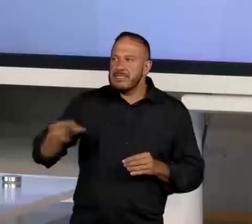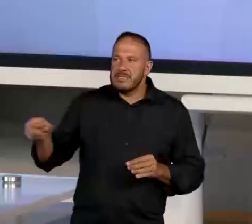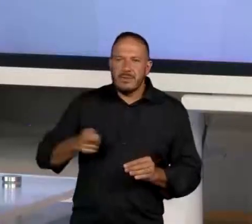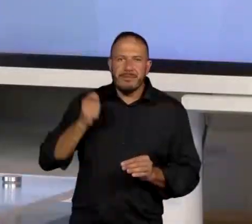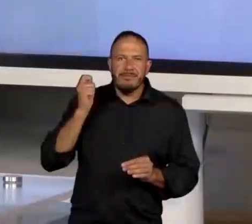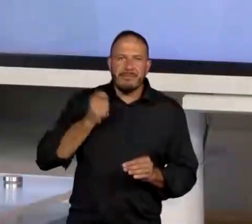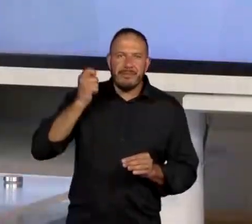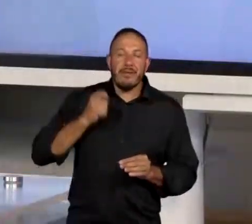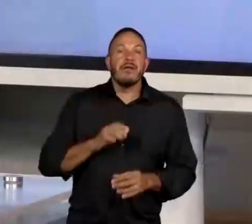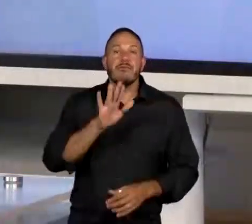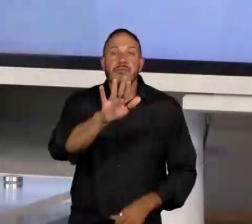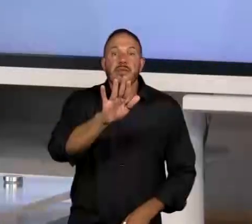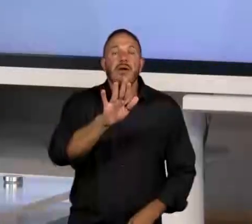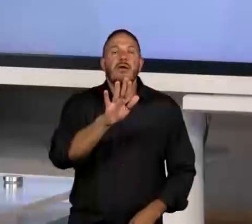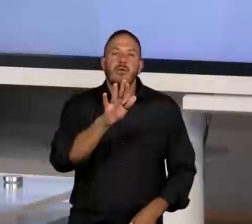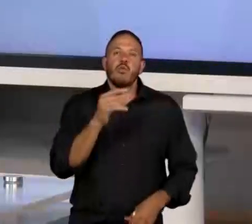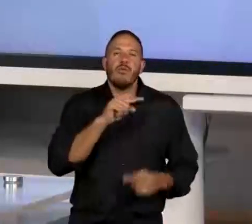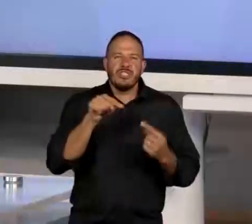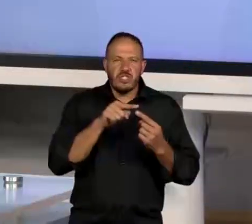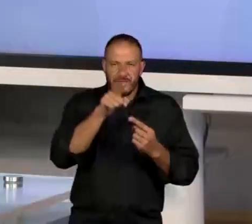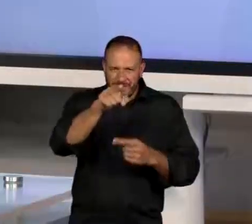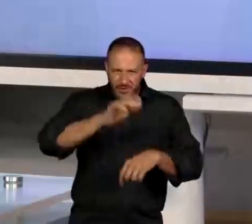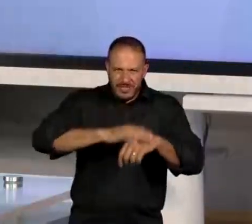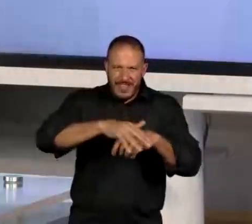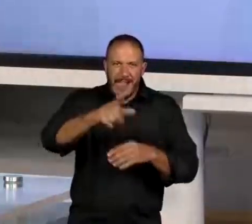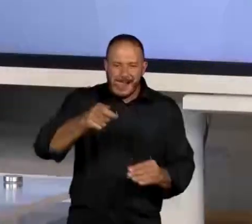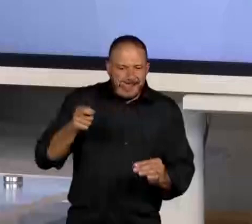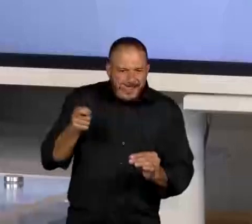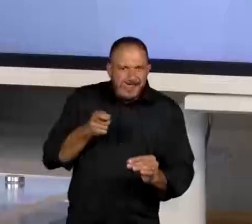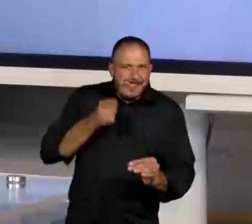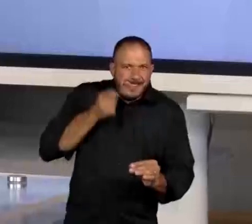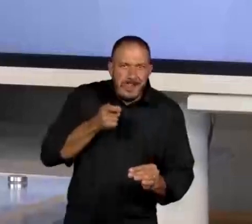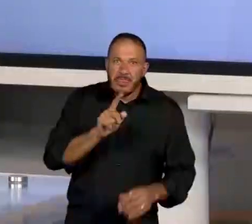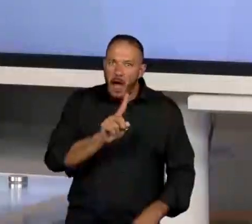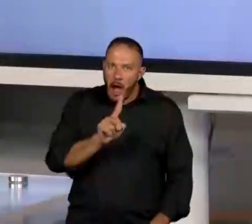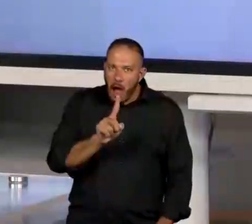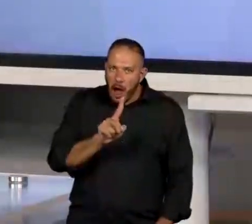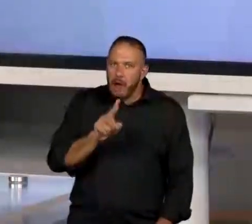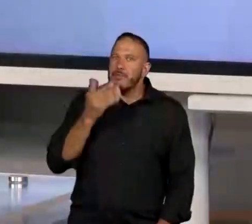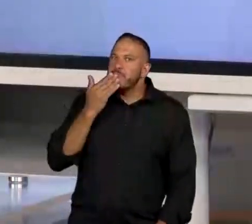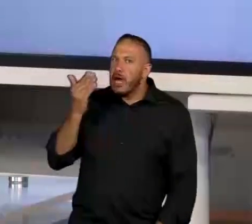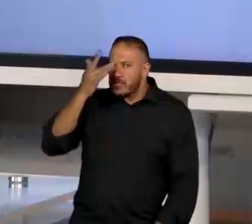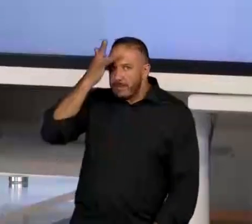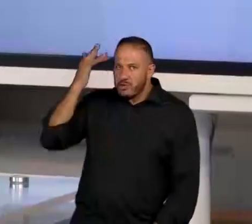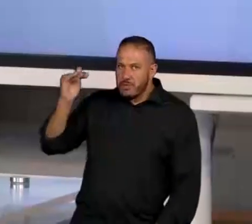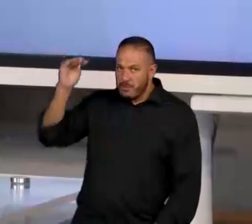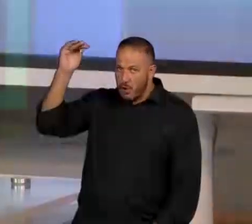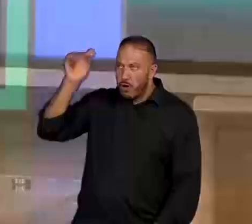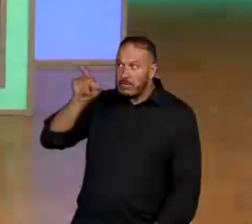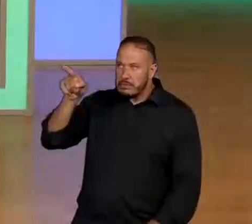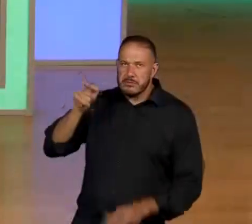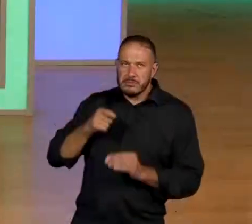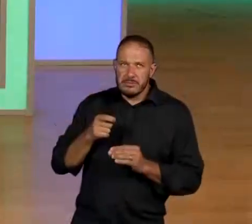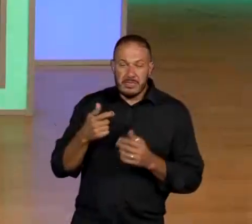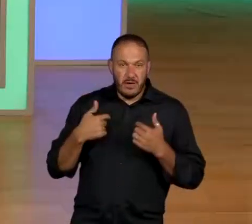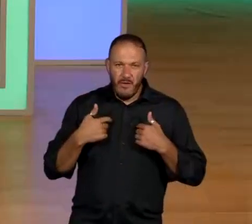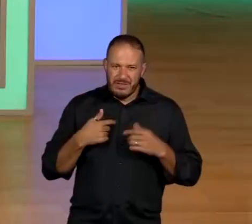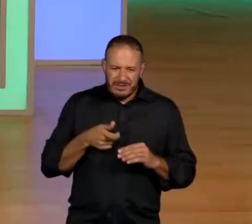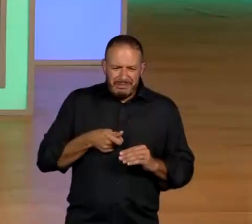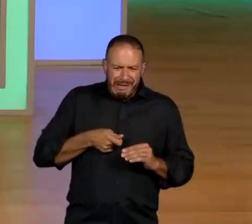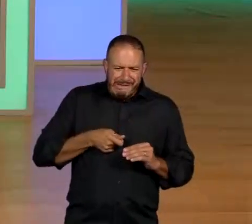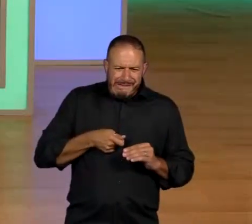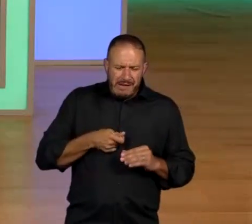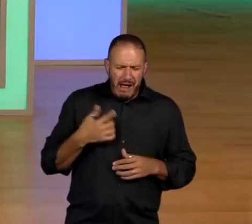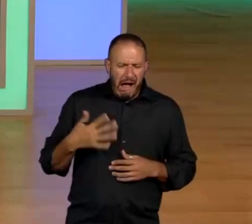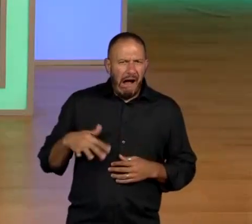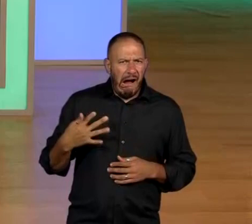o objetivo que vocês peçam para um adulto fazer? Porque, olha, gente, com a mão, se eu for fazer isso aqui com a mão, machuca, não